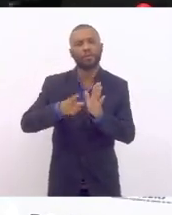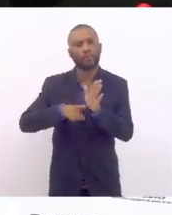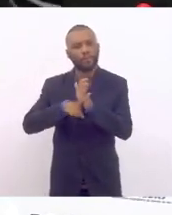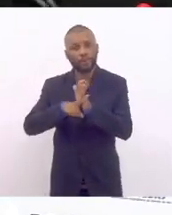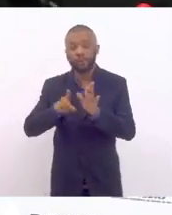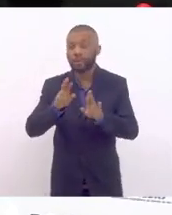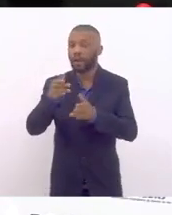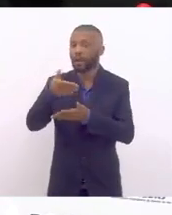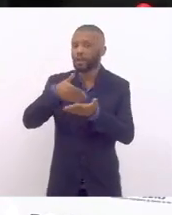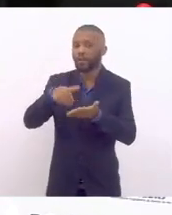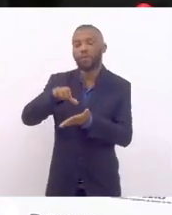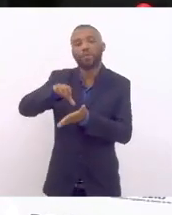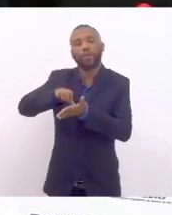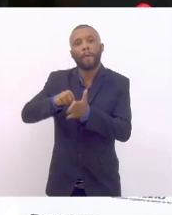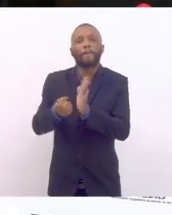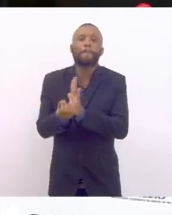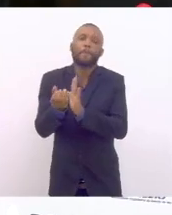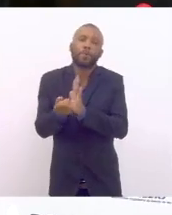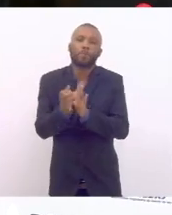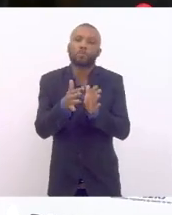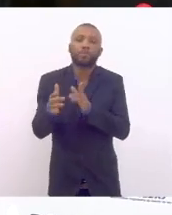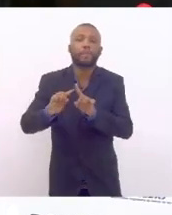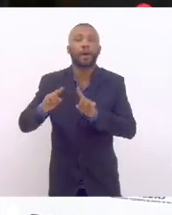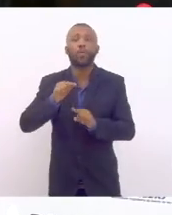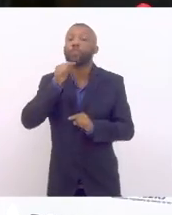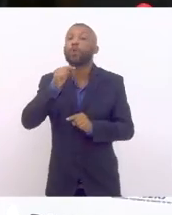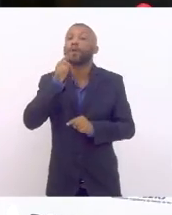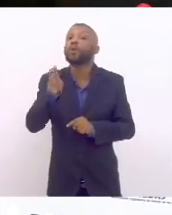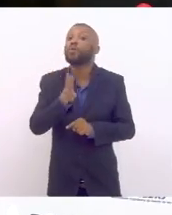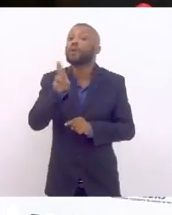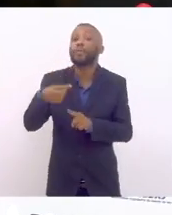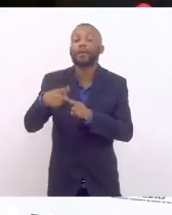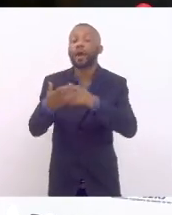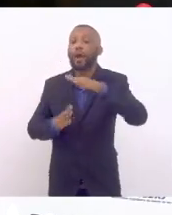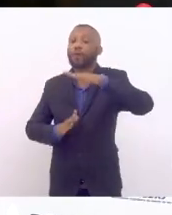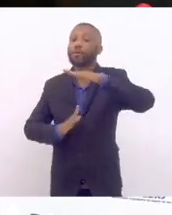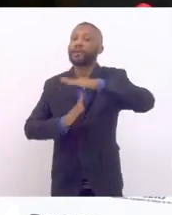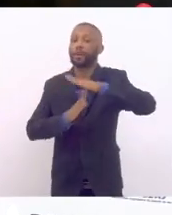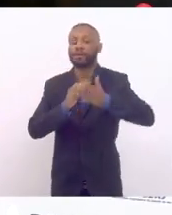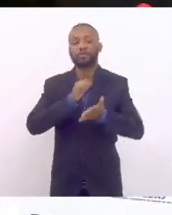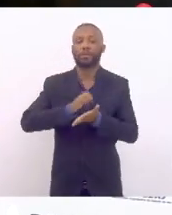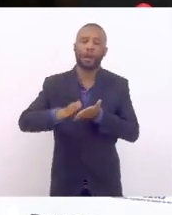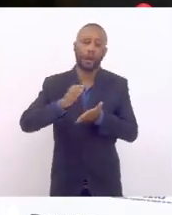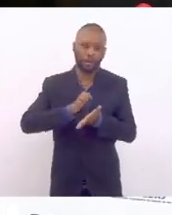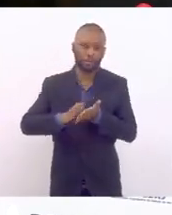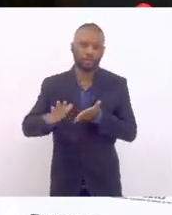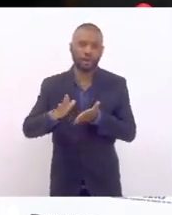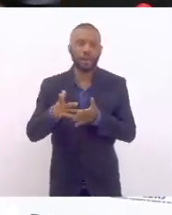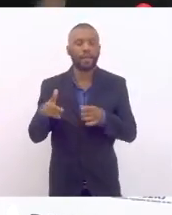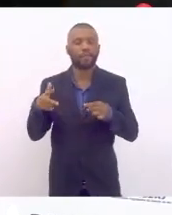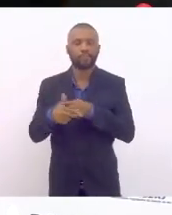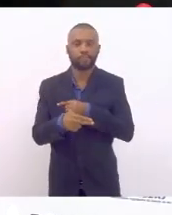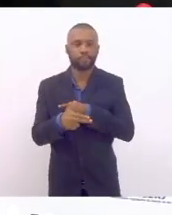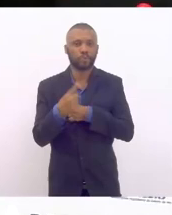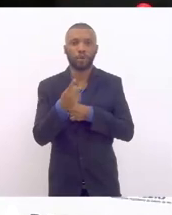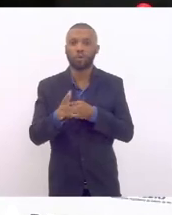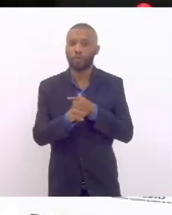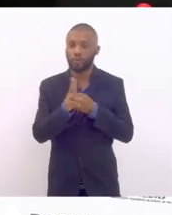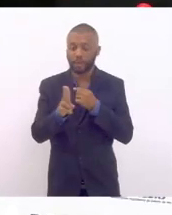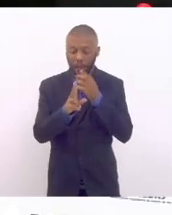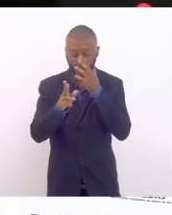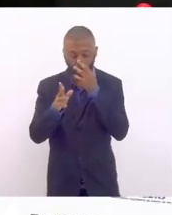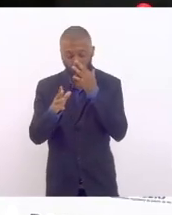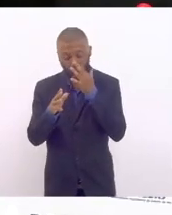relação com o setor produtivo Mas a gente não consegue usar porque o teto do gasto não impede que a gente possa usar esse orçamento então uma das coisas principais